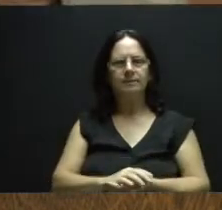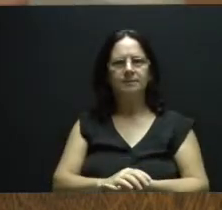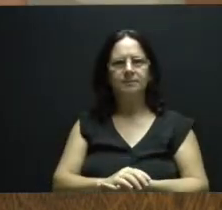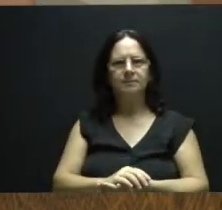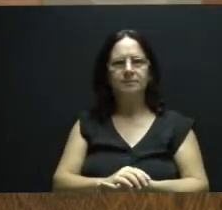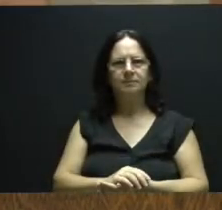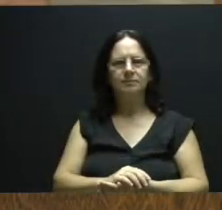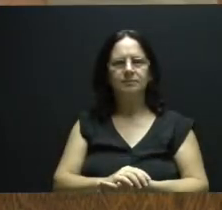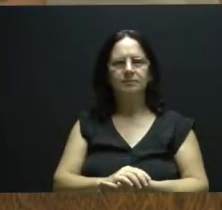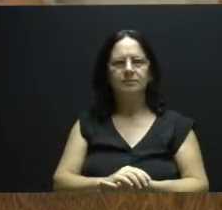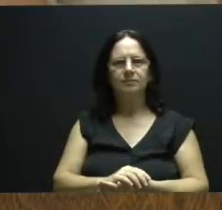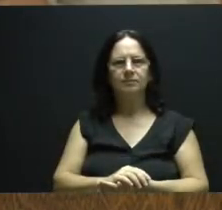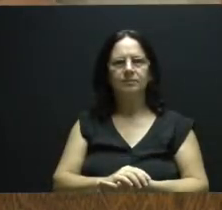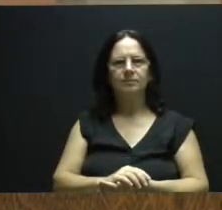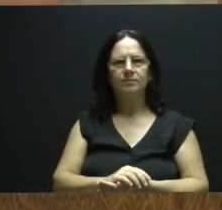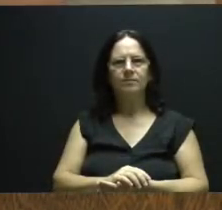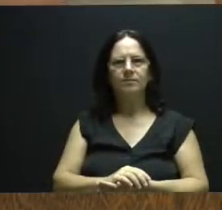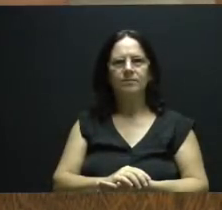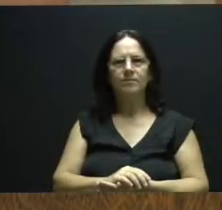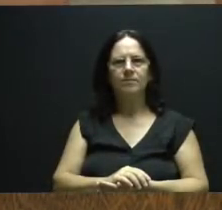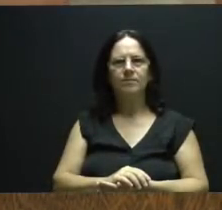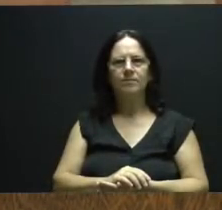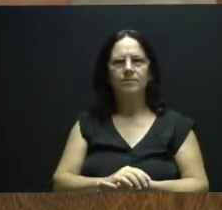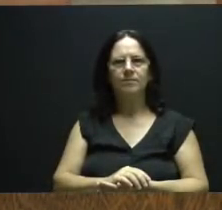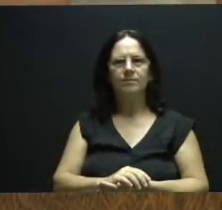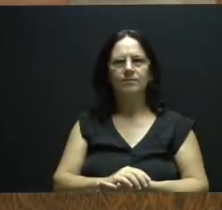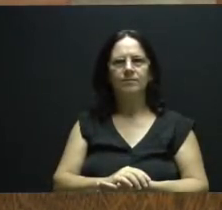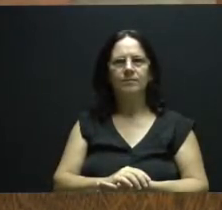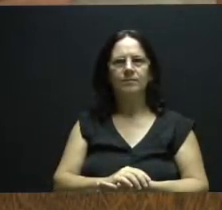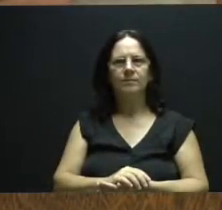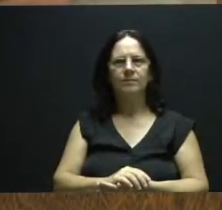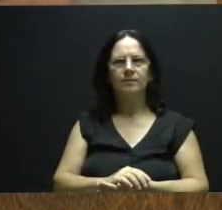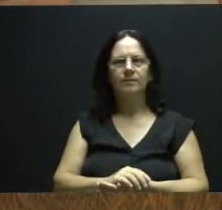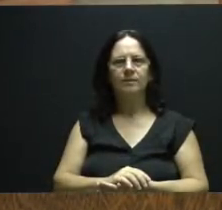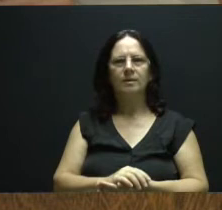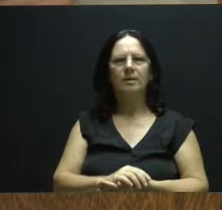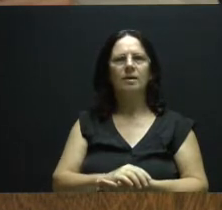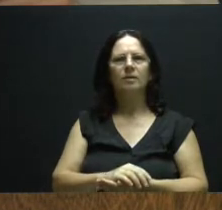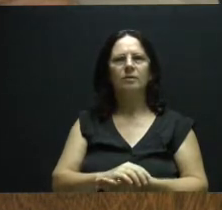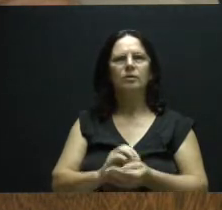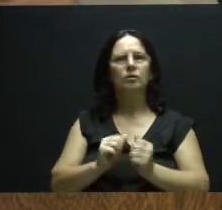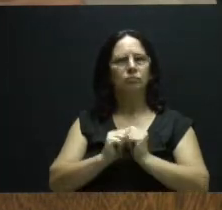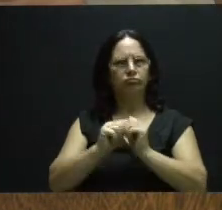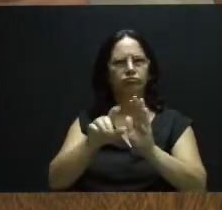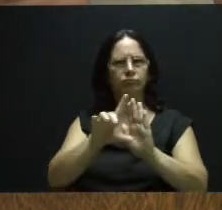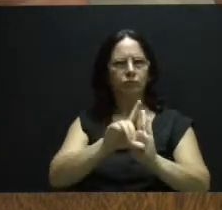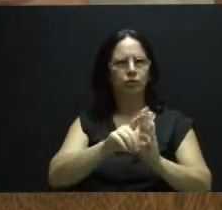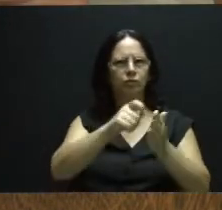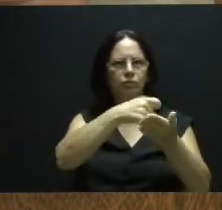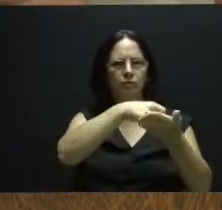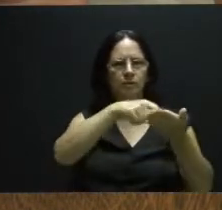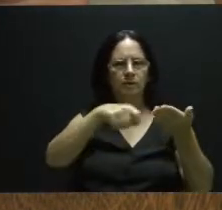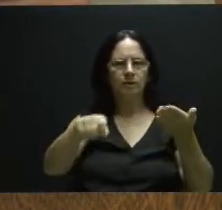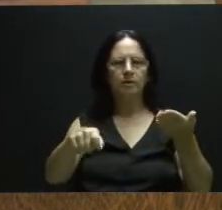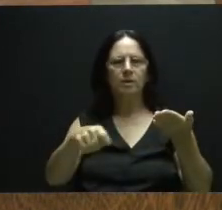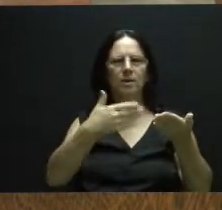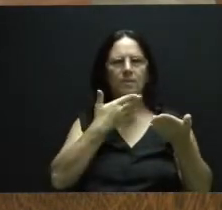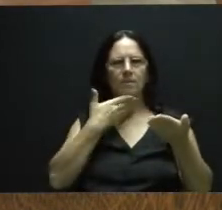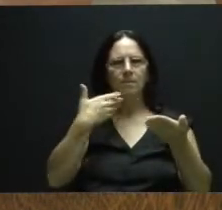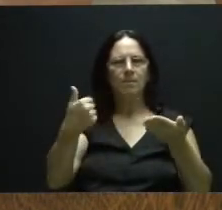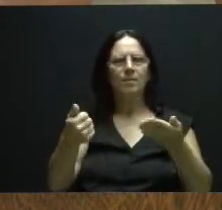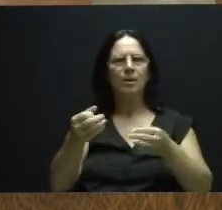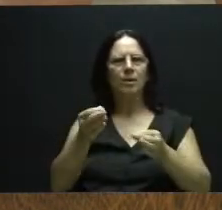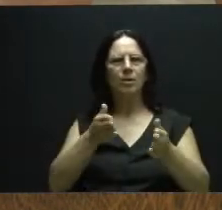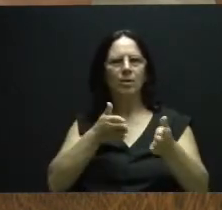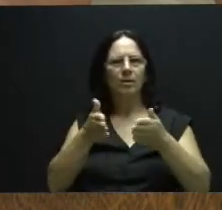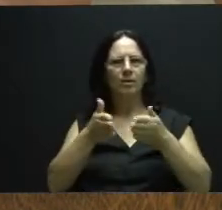a iniciativa se adéqua aos pressuposto de origem do legislativo para melhor adequar